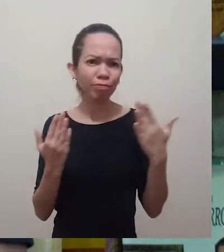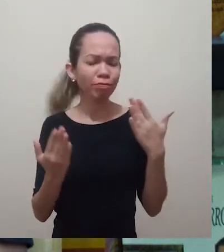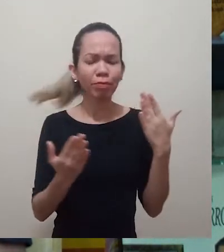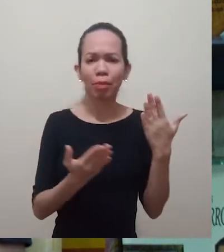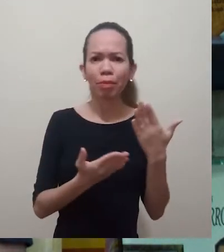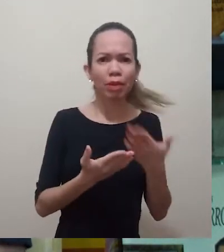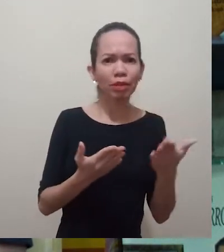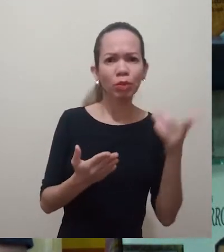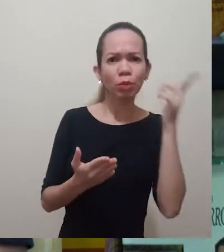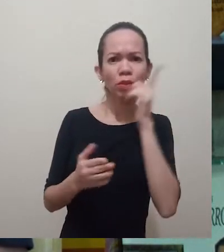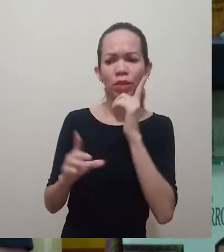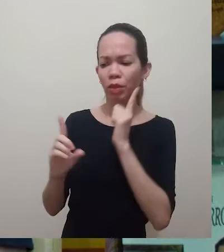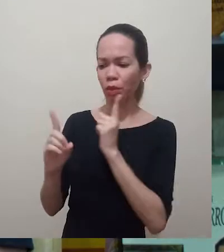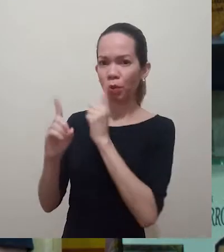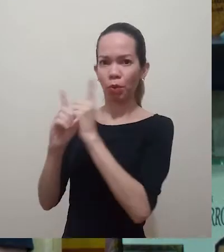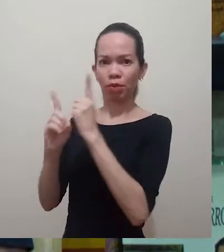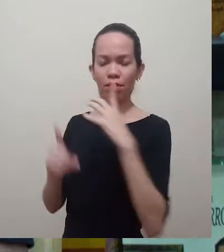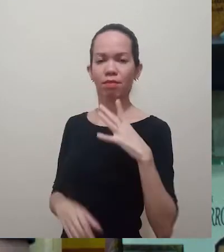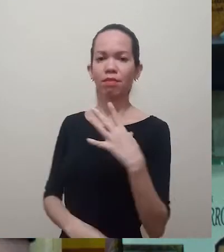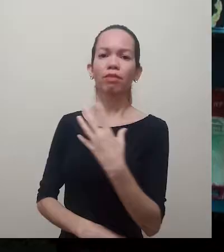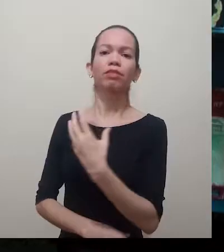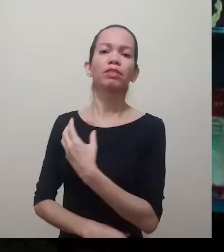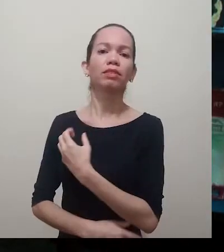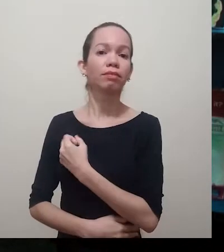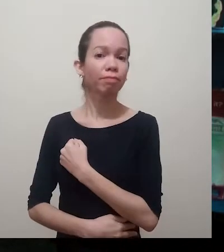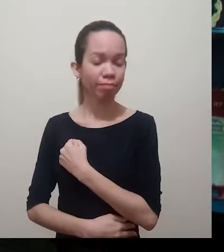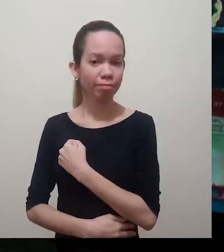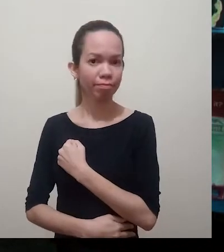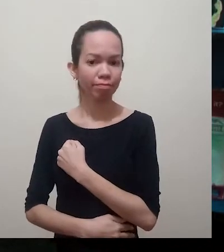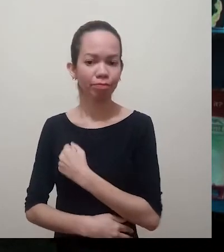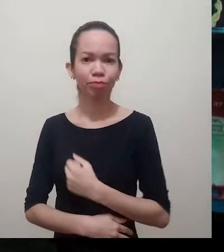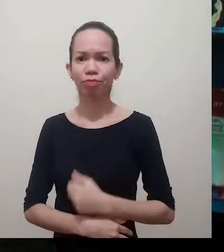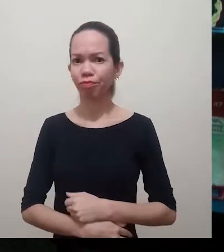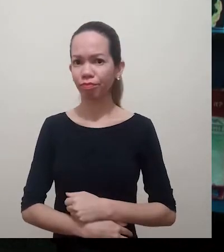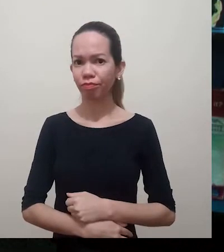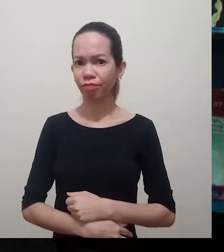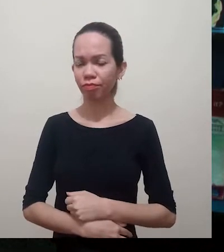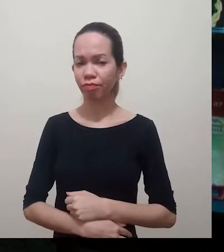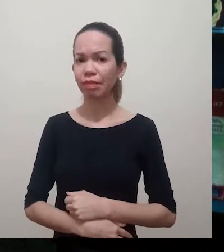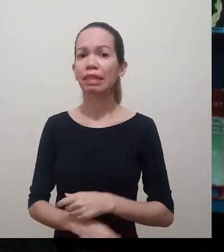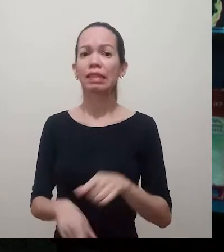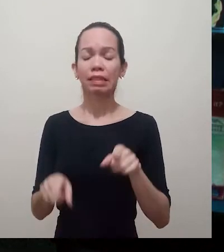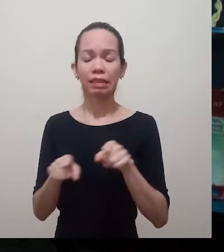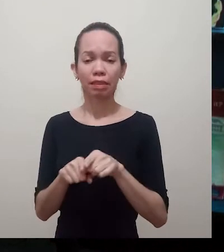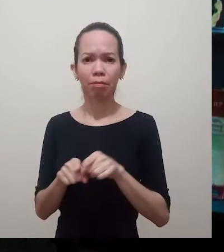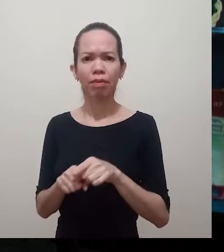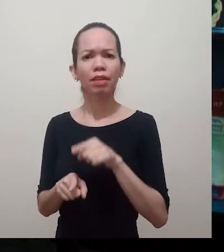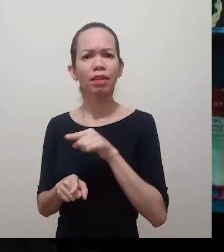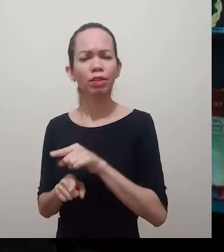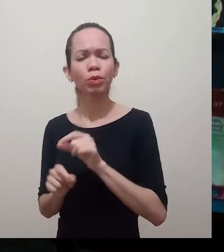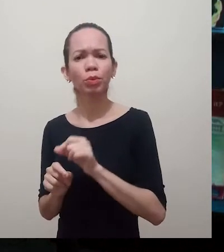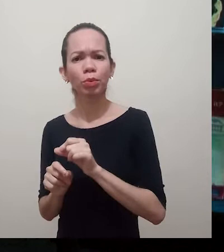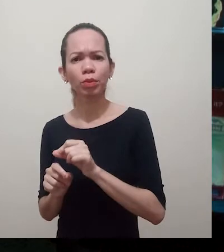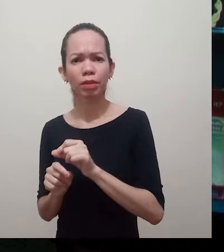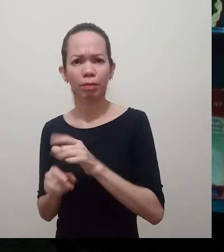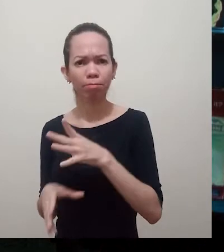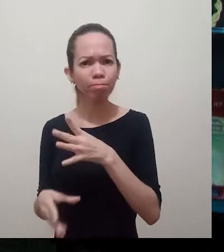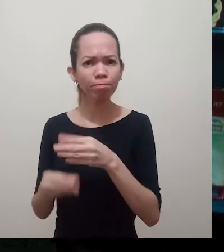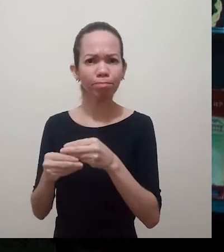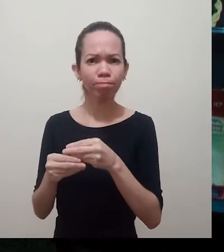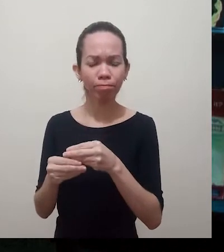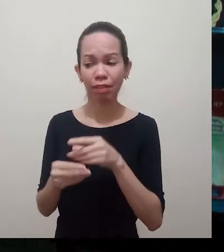com a sua salvação e o segundo é desdobramento disso é de que